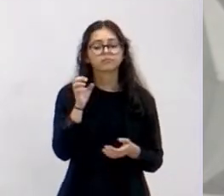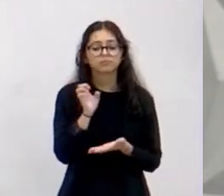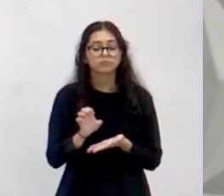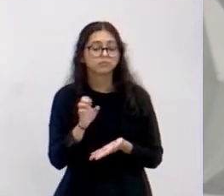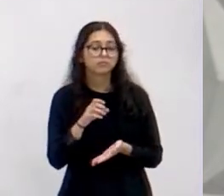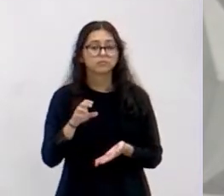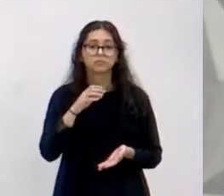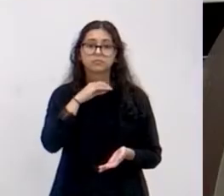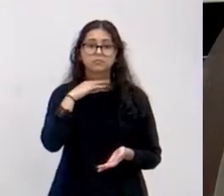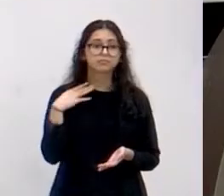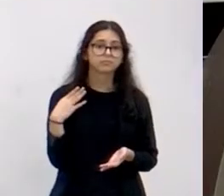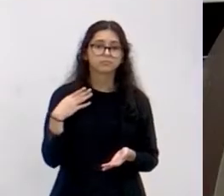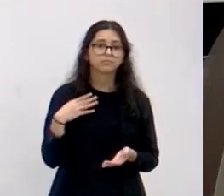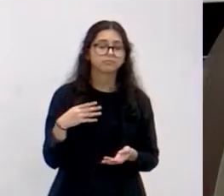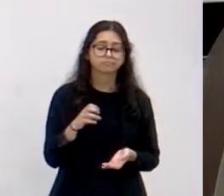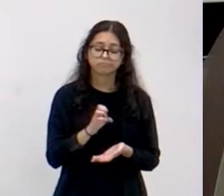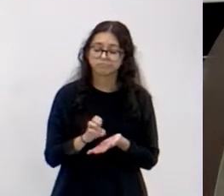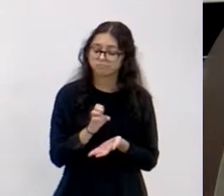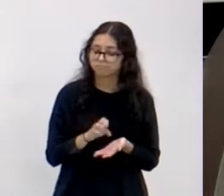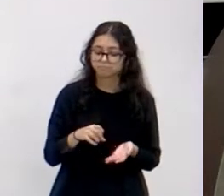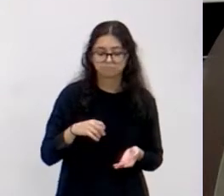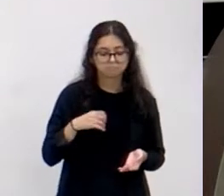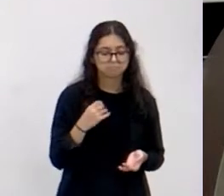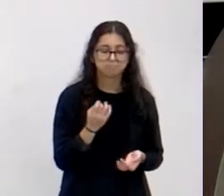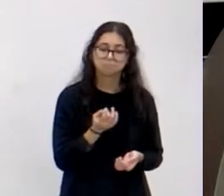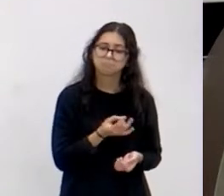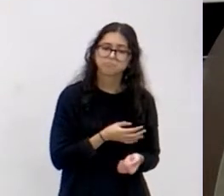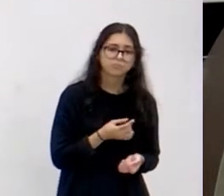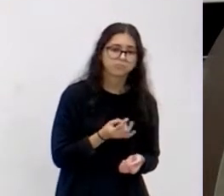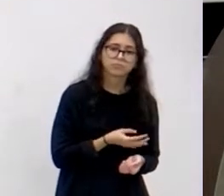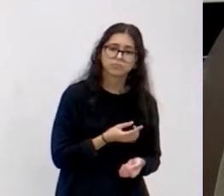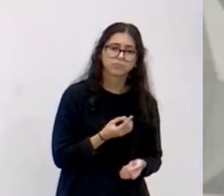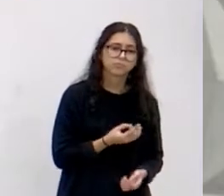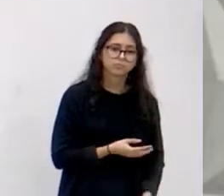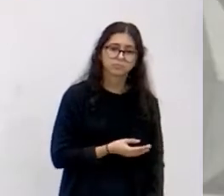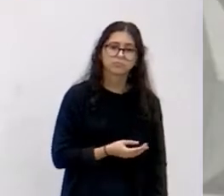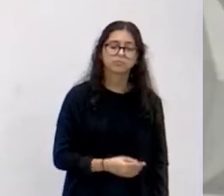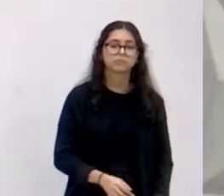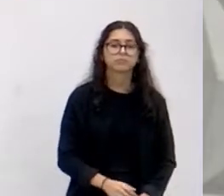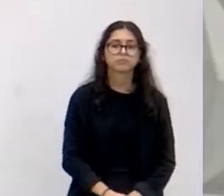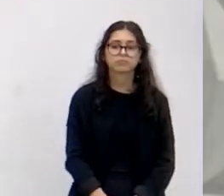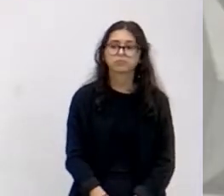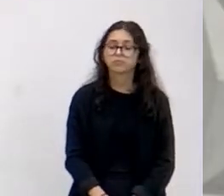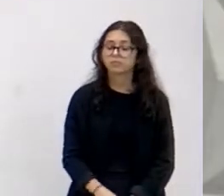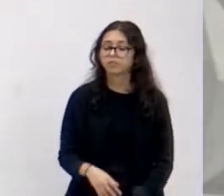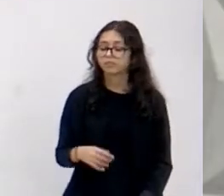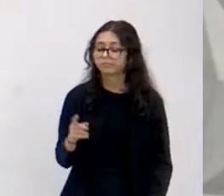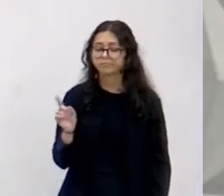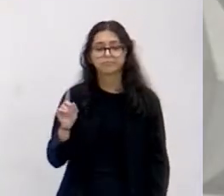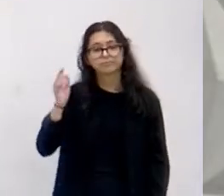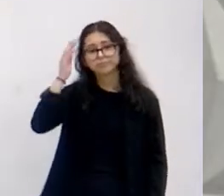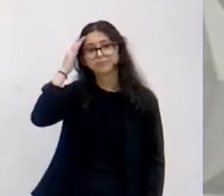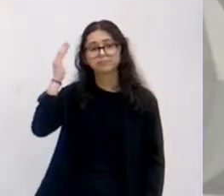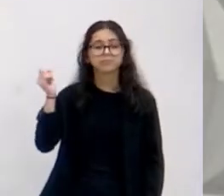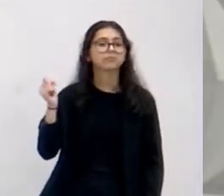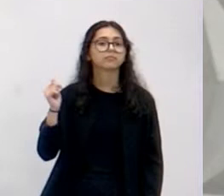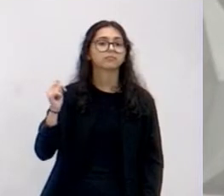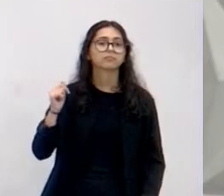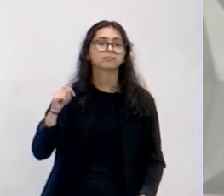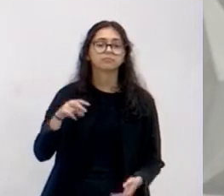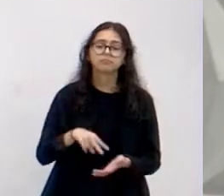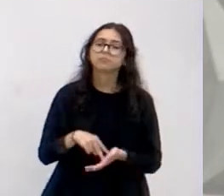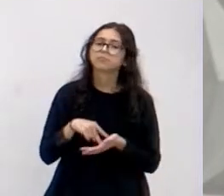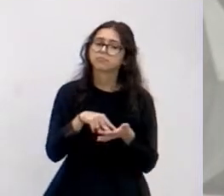enfrentou tantos outros para e agora não se sente capaz de lidar com aquela ameaça que ele conviveu por três anos